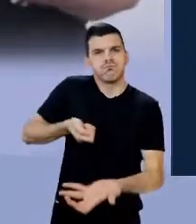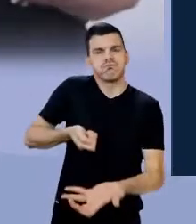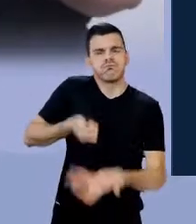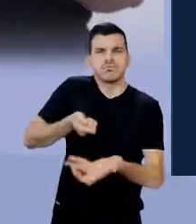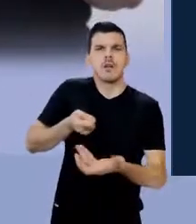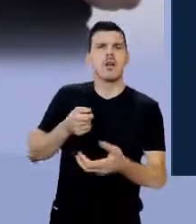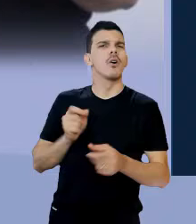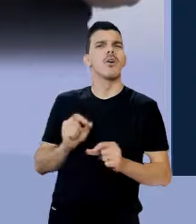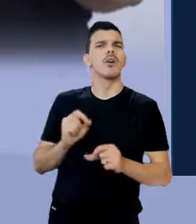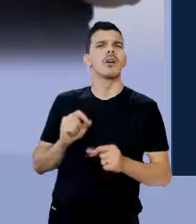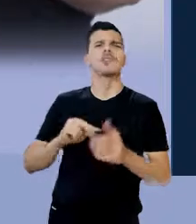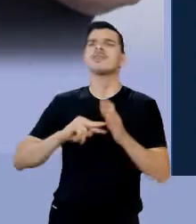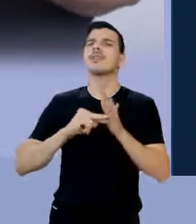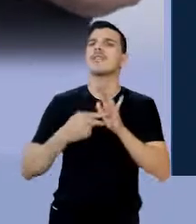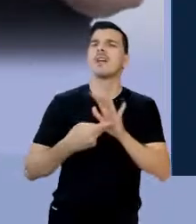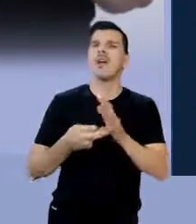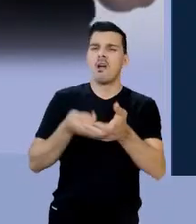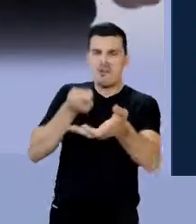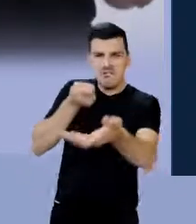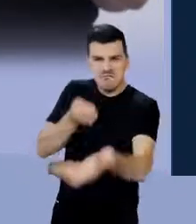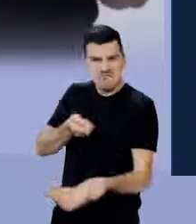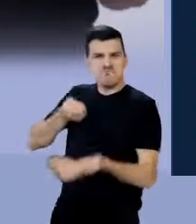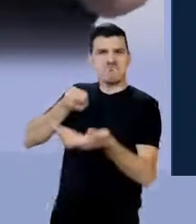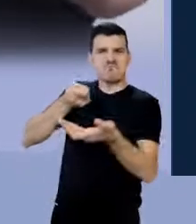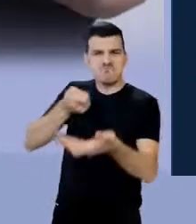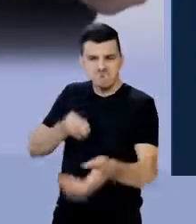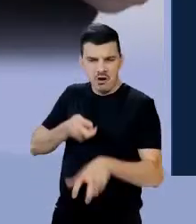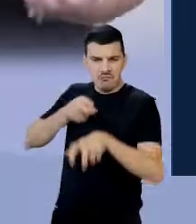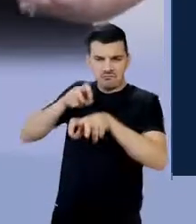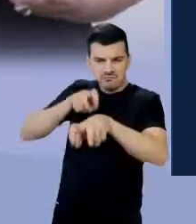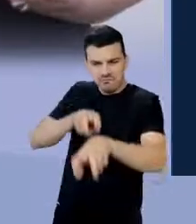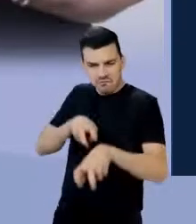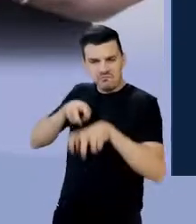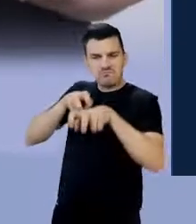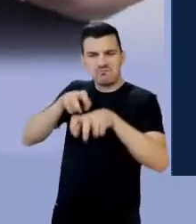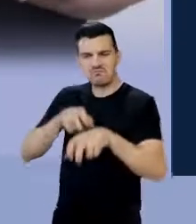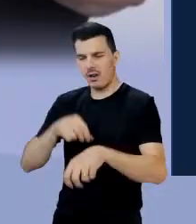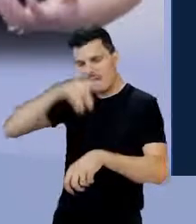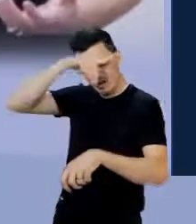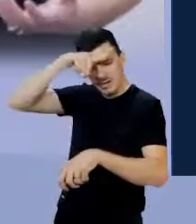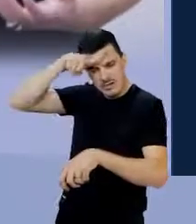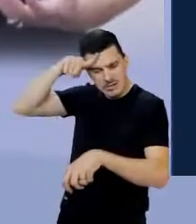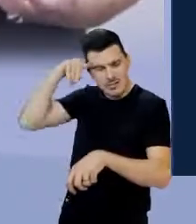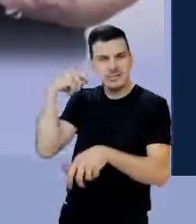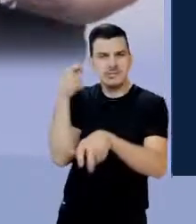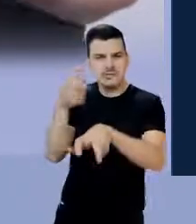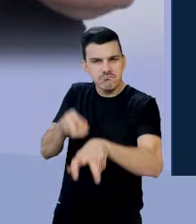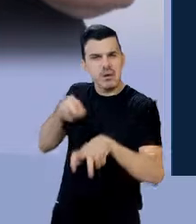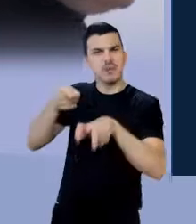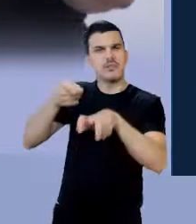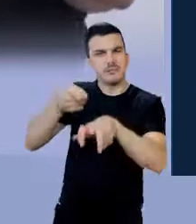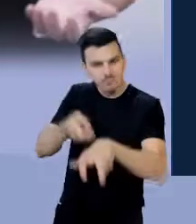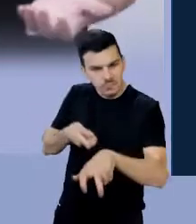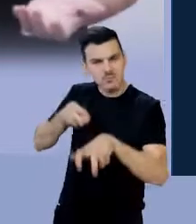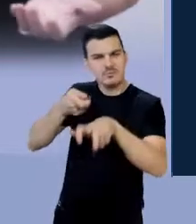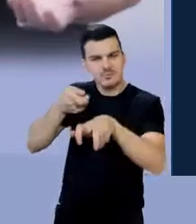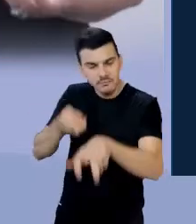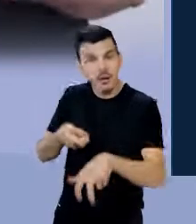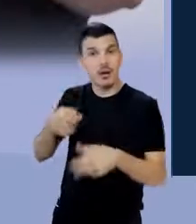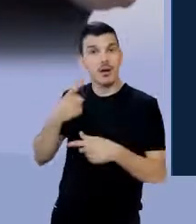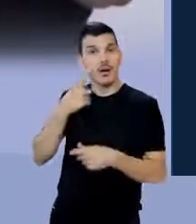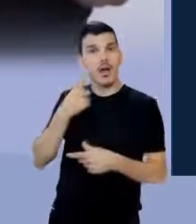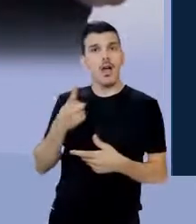que ele pudesse desenvolver-se por meio de sua força bruta. Esse homem, ele está num